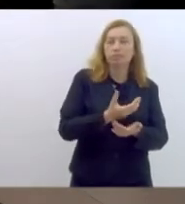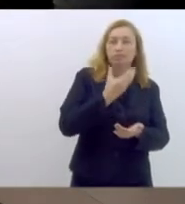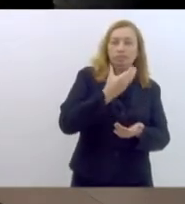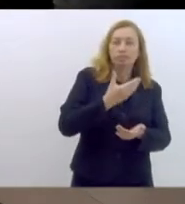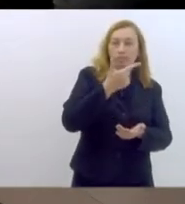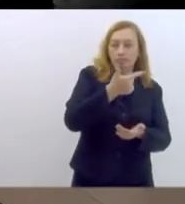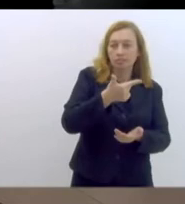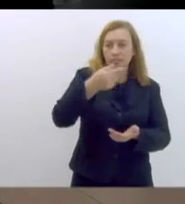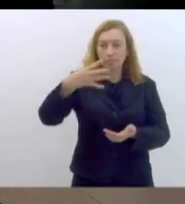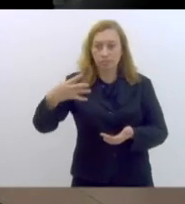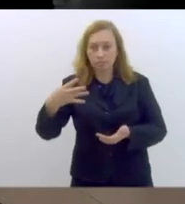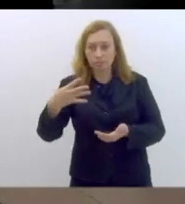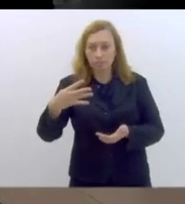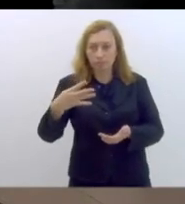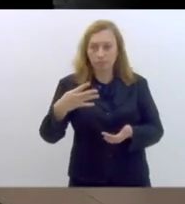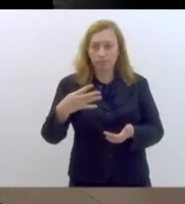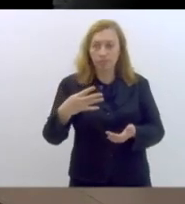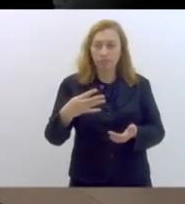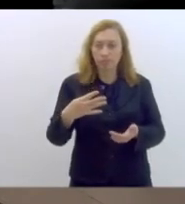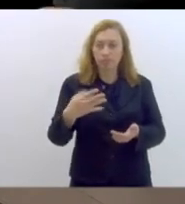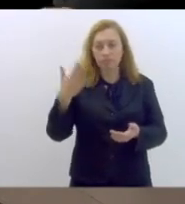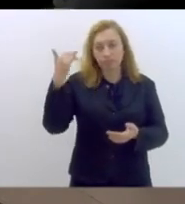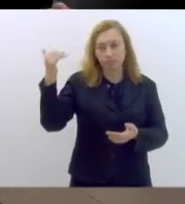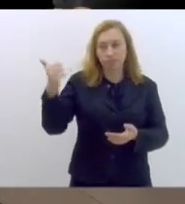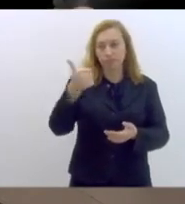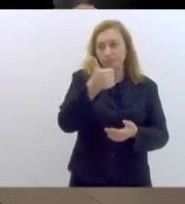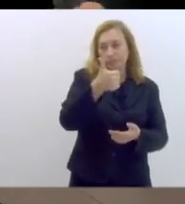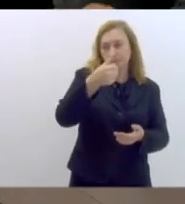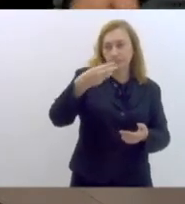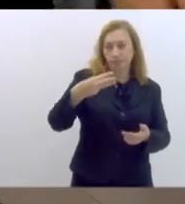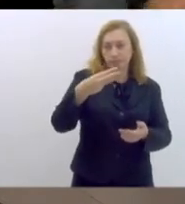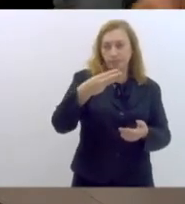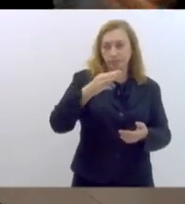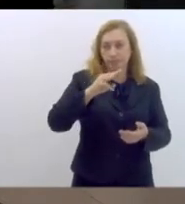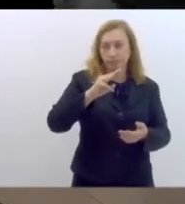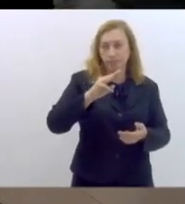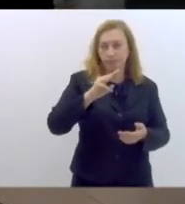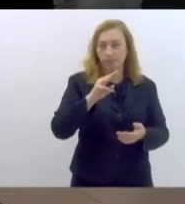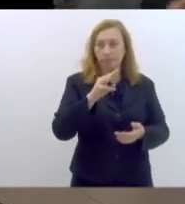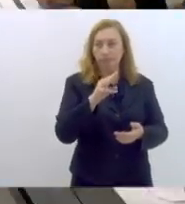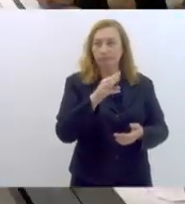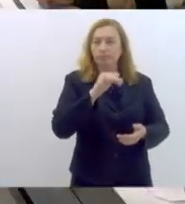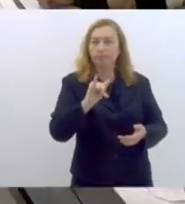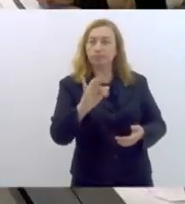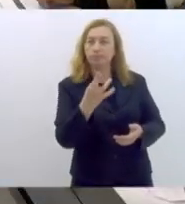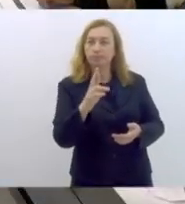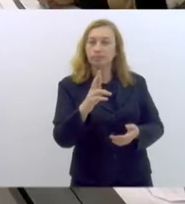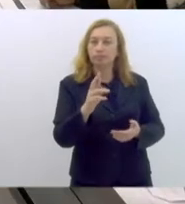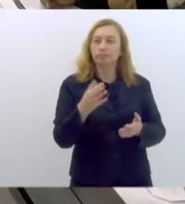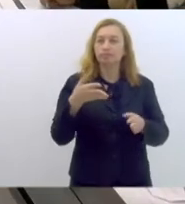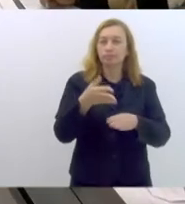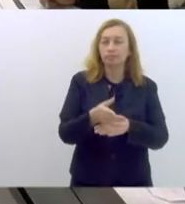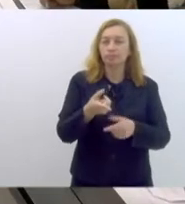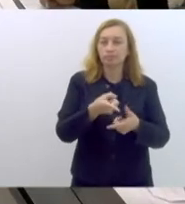2004, aonde isso deu os famosos 13 bilhões que entraram na dívida. Sim. Entendeu? Então,